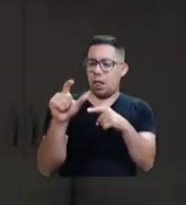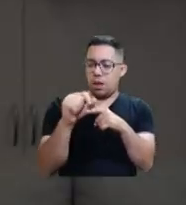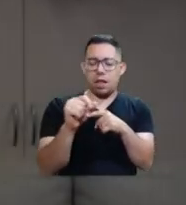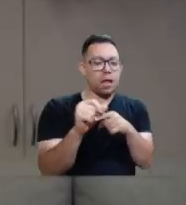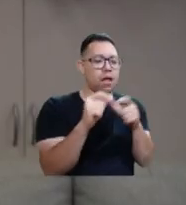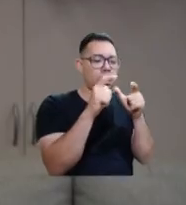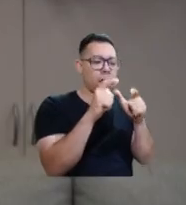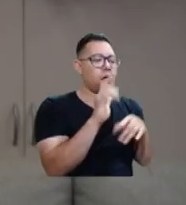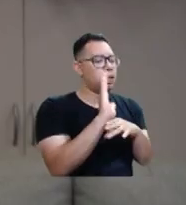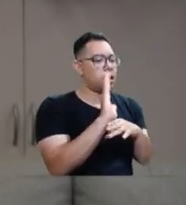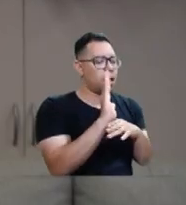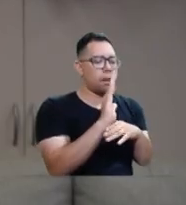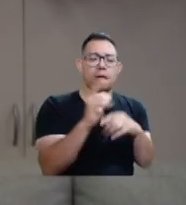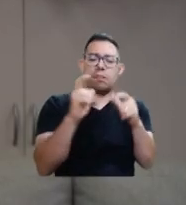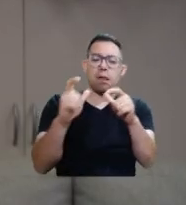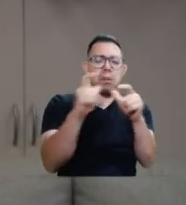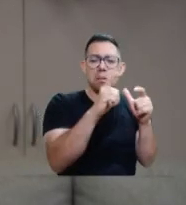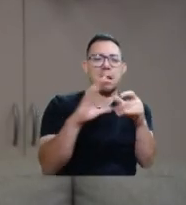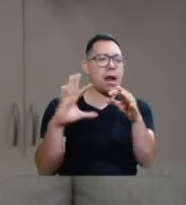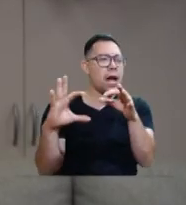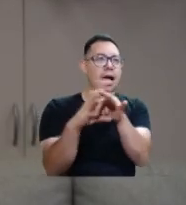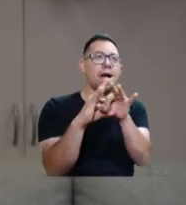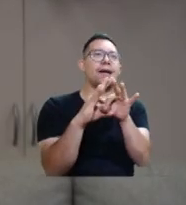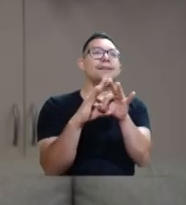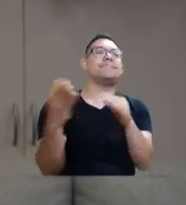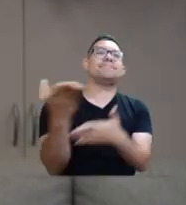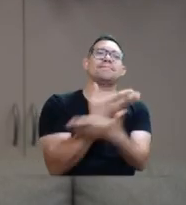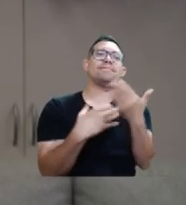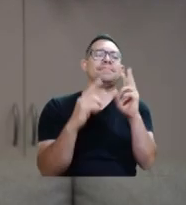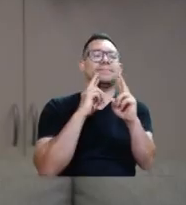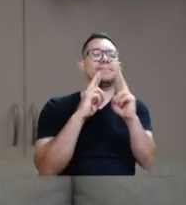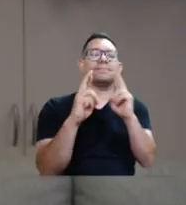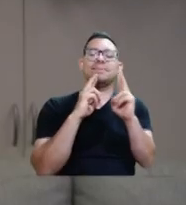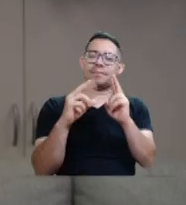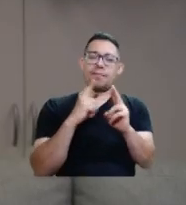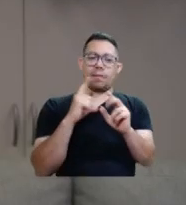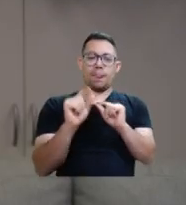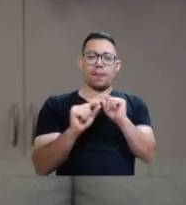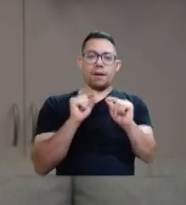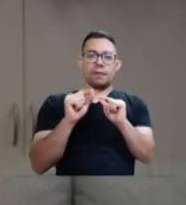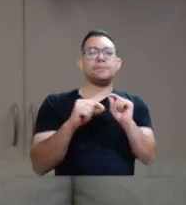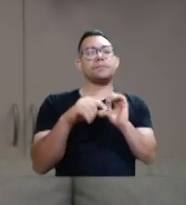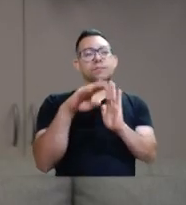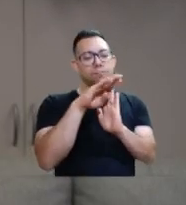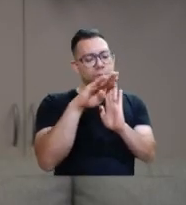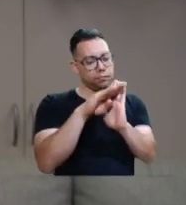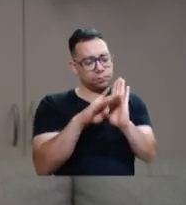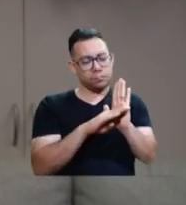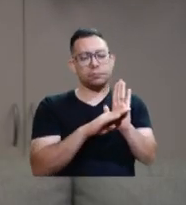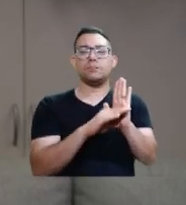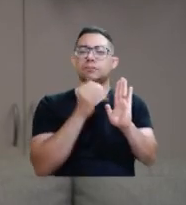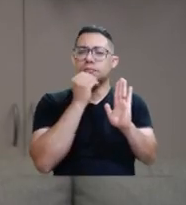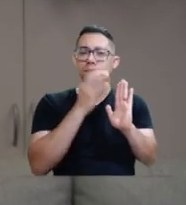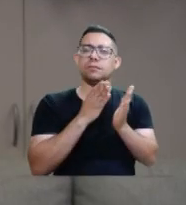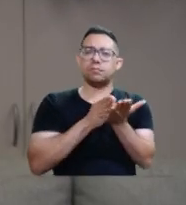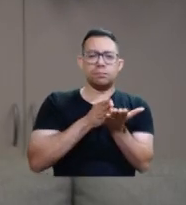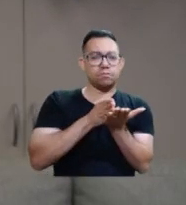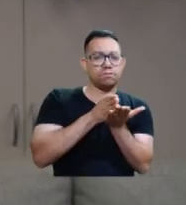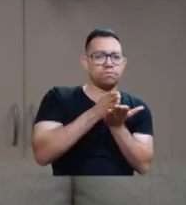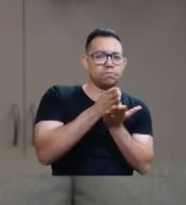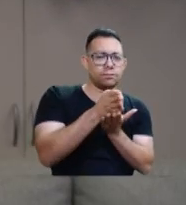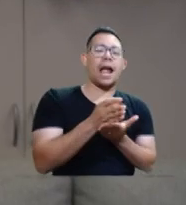Essa ligação com a Gramofone e com o cinema em geral, né, a gente tem